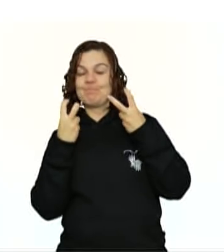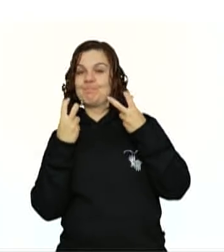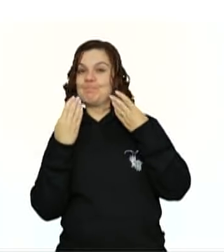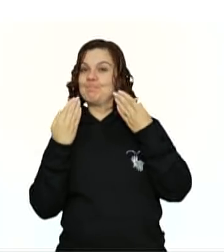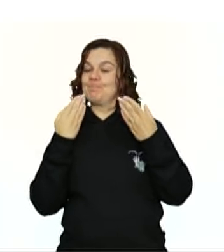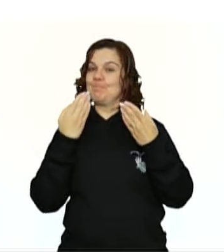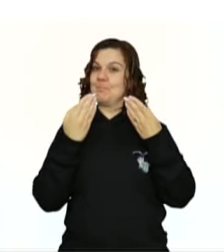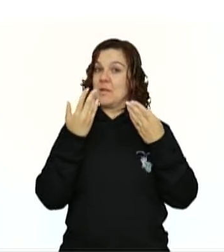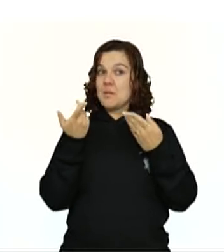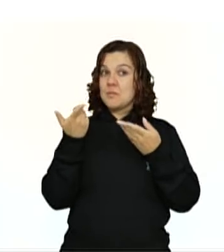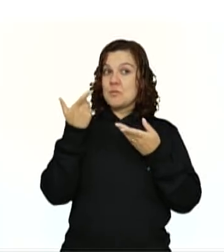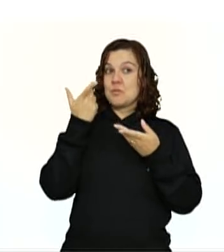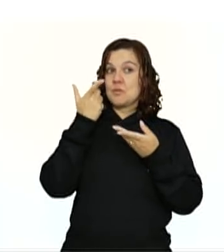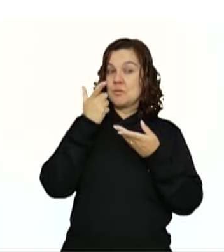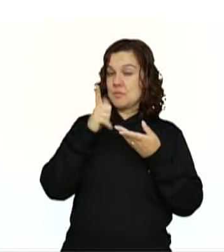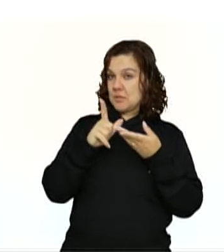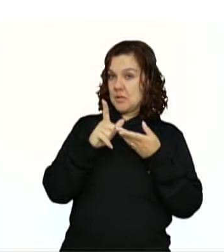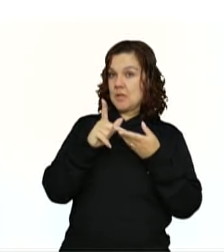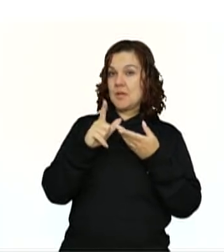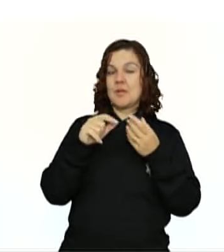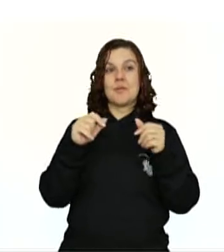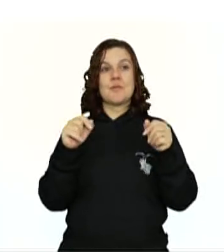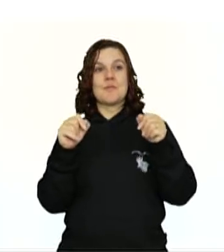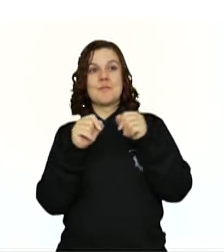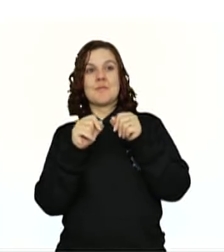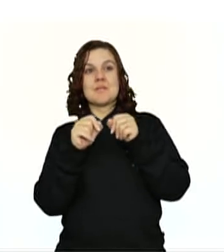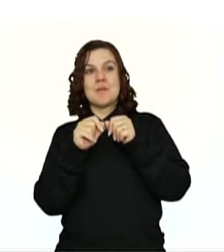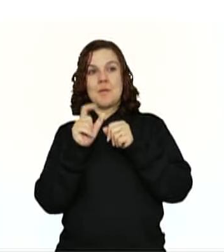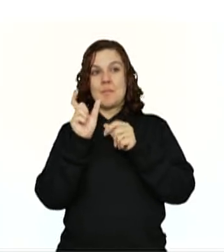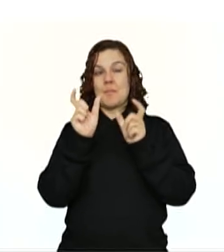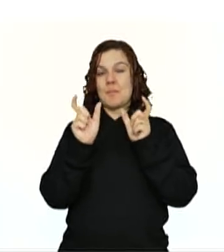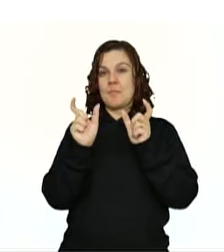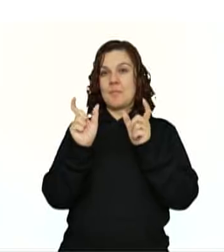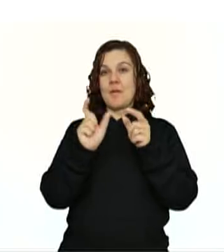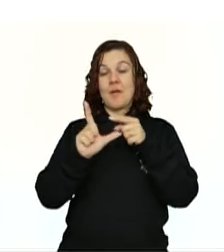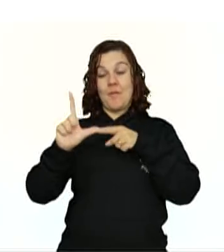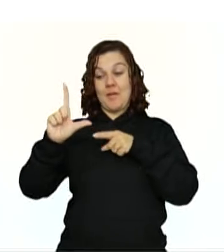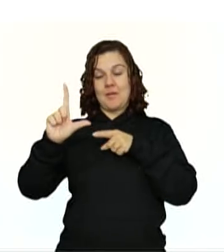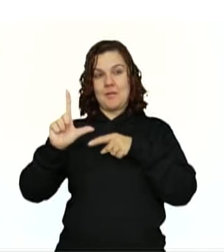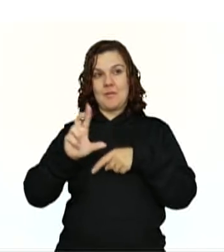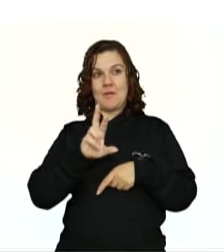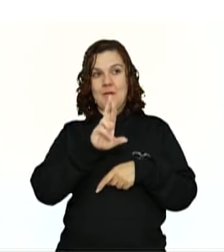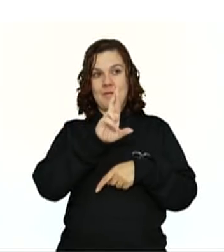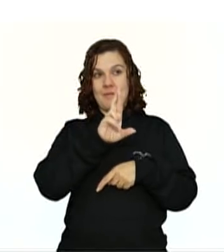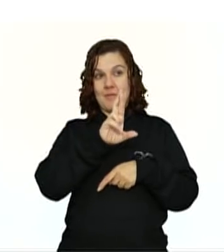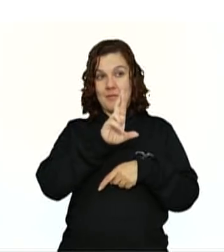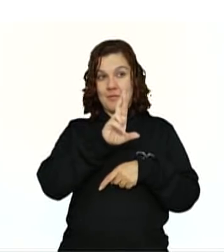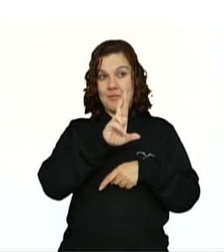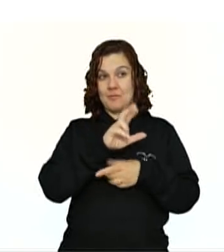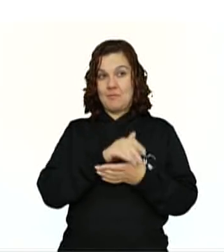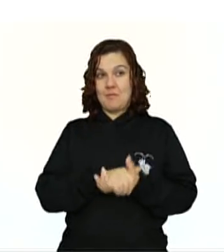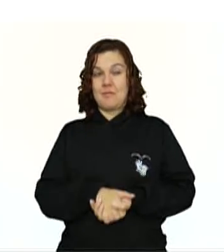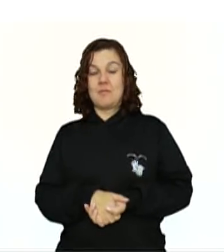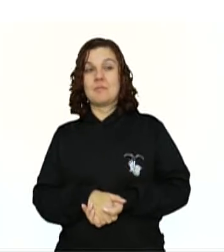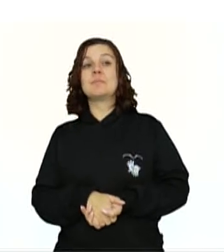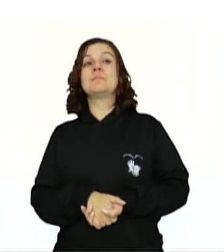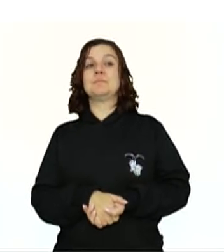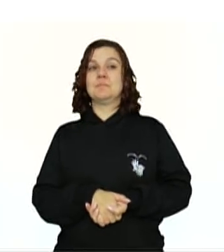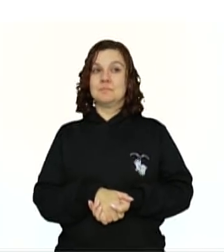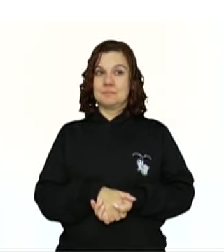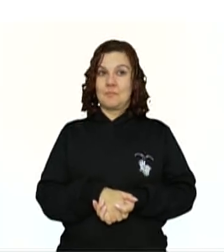observar para que a gente não fale com, de repente é com L e a gente possa falar com R,